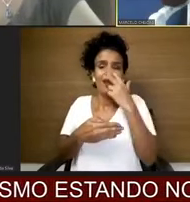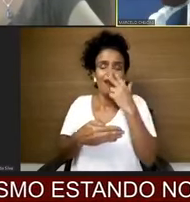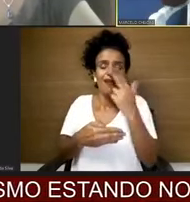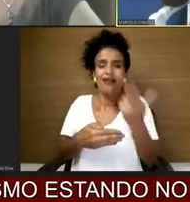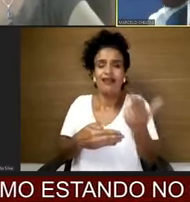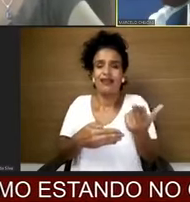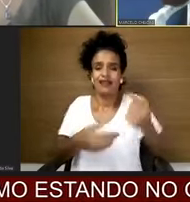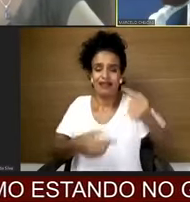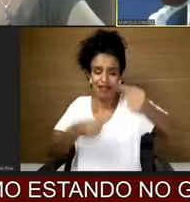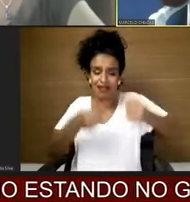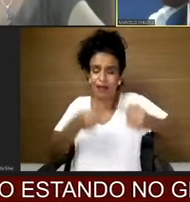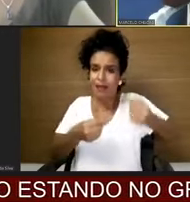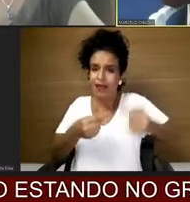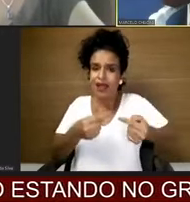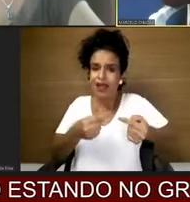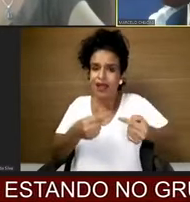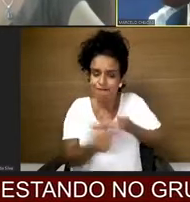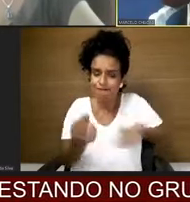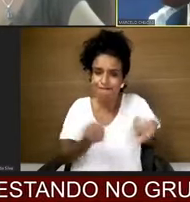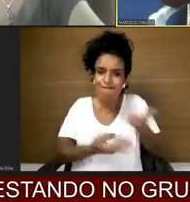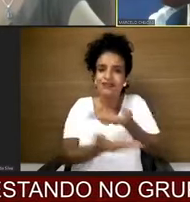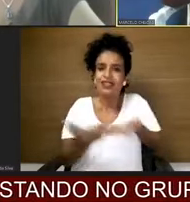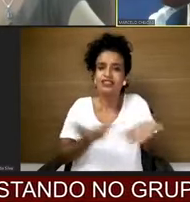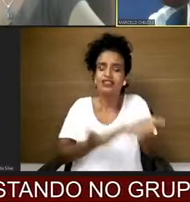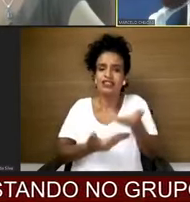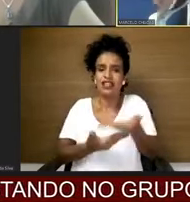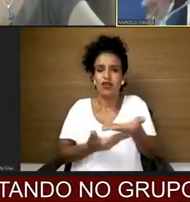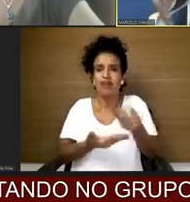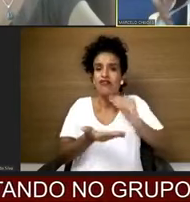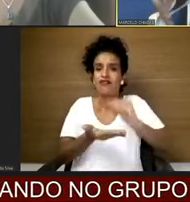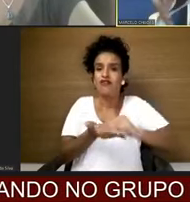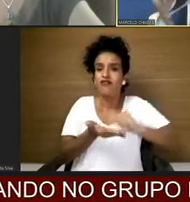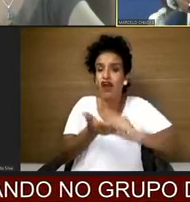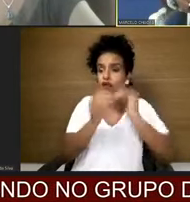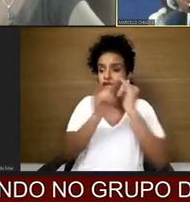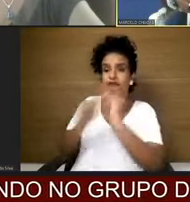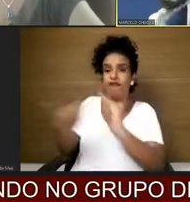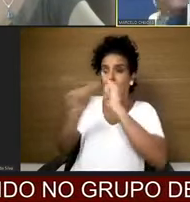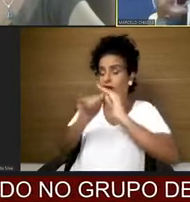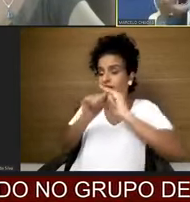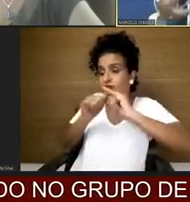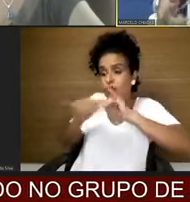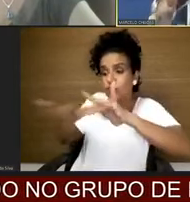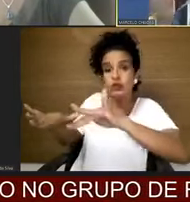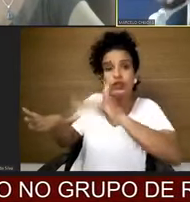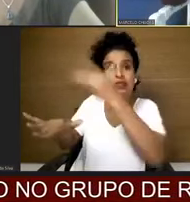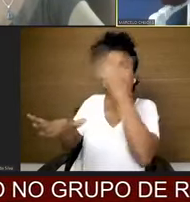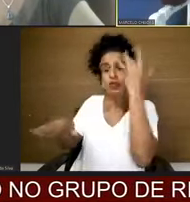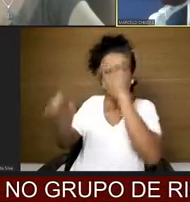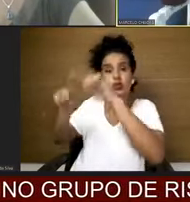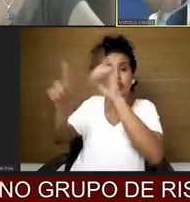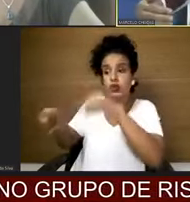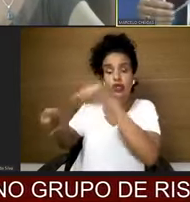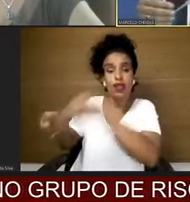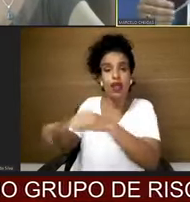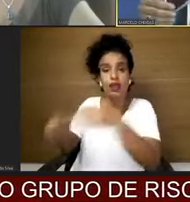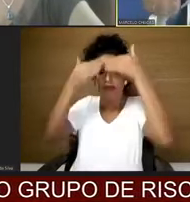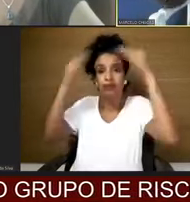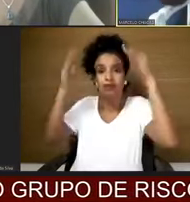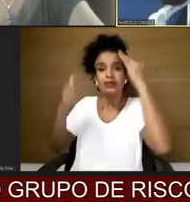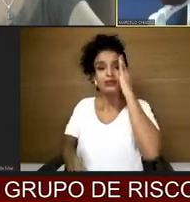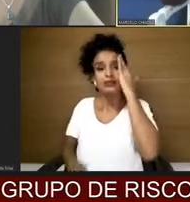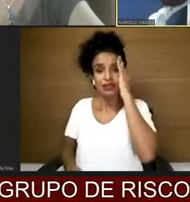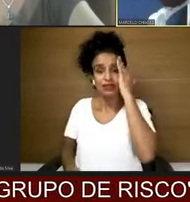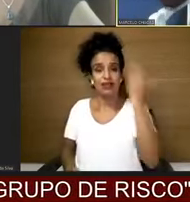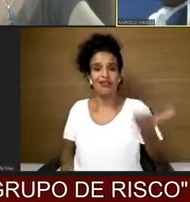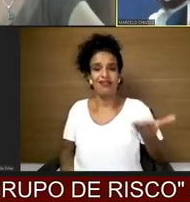a gente... Eu ainda falta muita formação para os funcionários no sentido de entender que a sua entidade